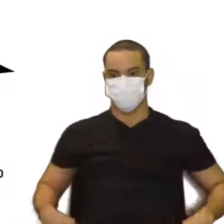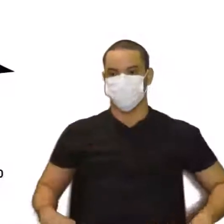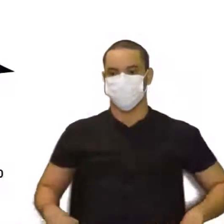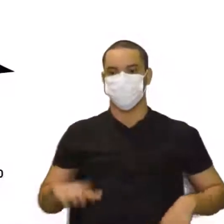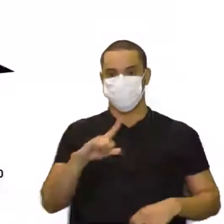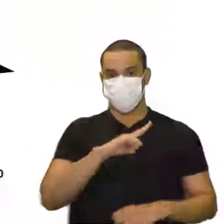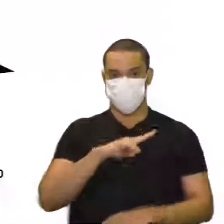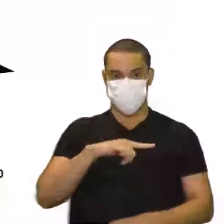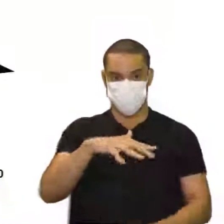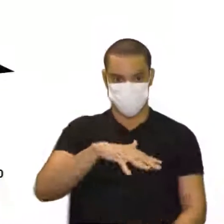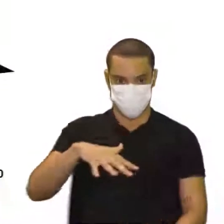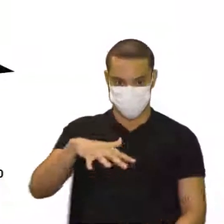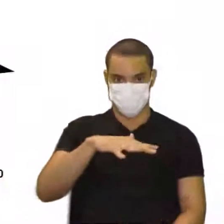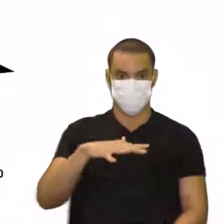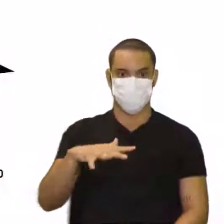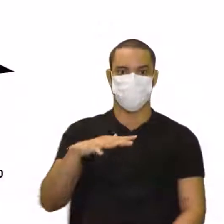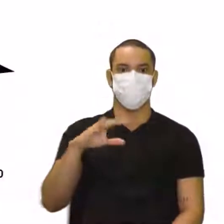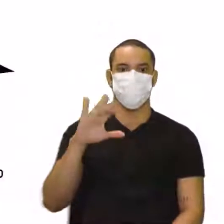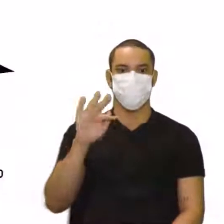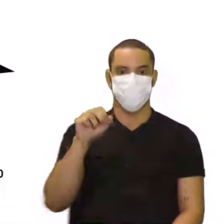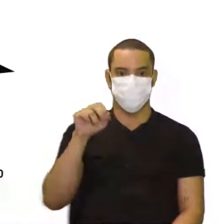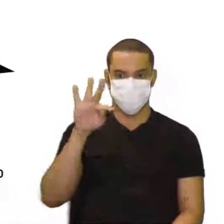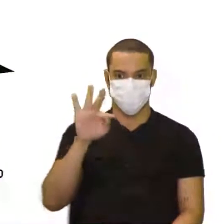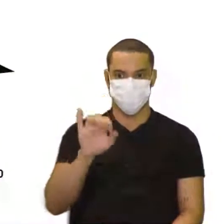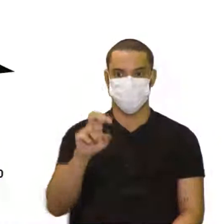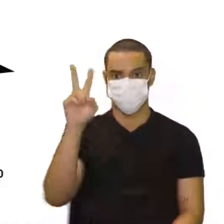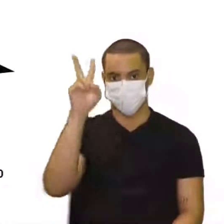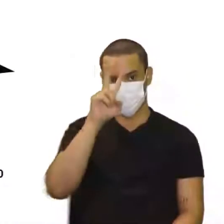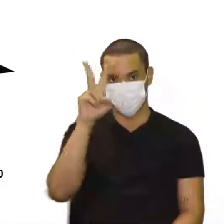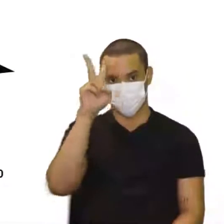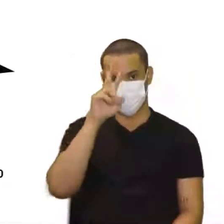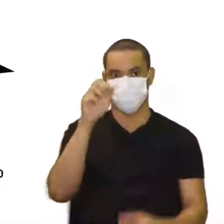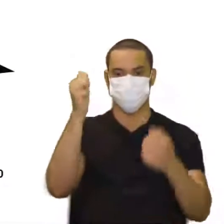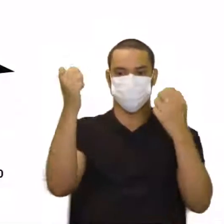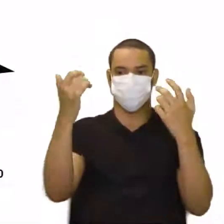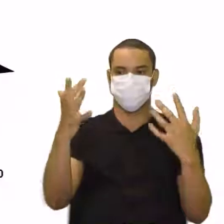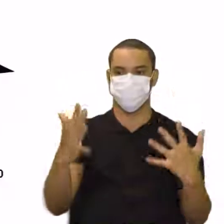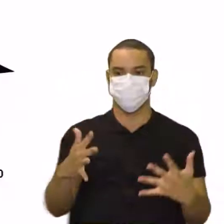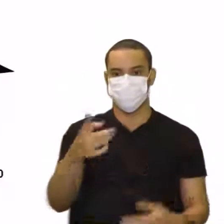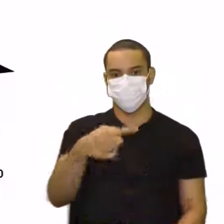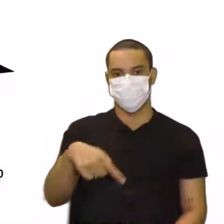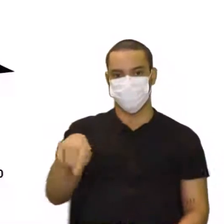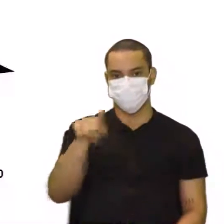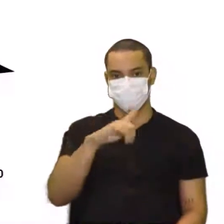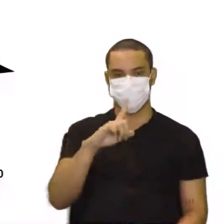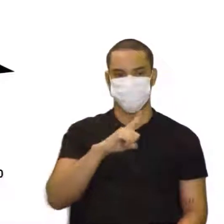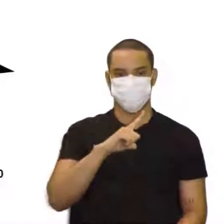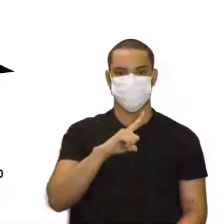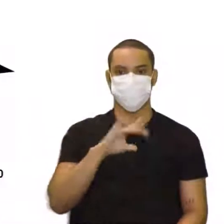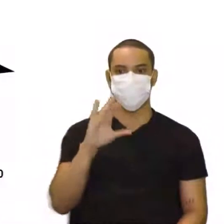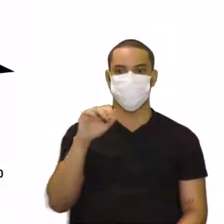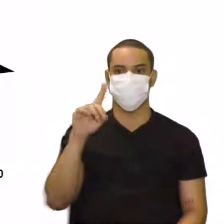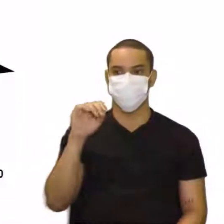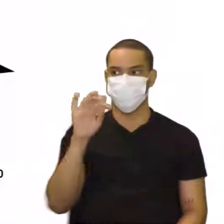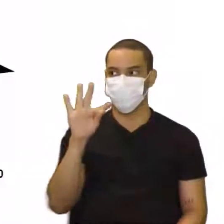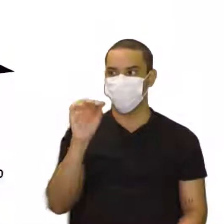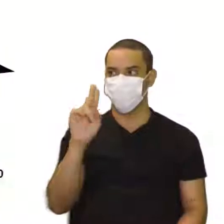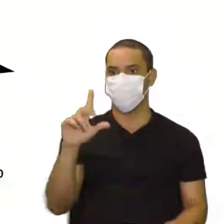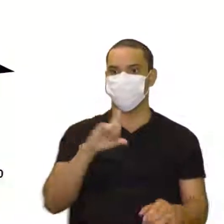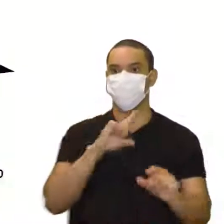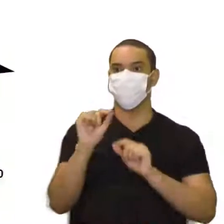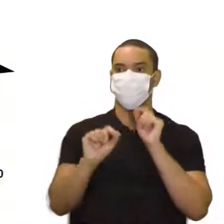o campo da fonte. Lembra que eu falei para vocês que quando eu vou induzir corrente no condutor, eu também tenho o quê?